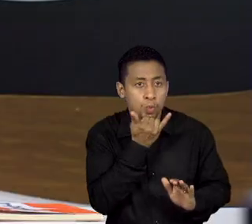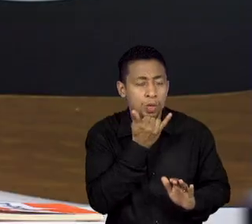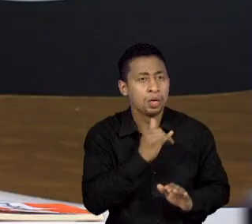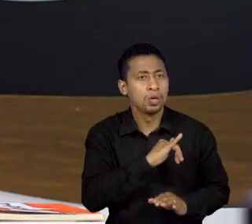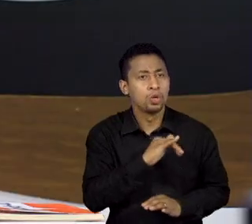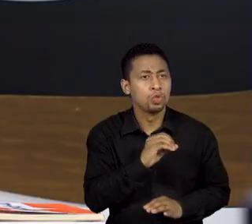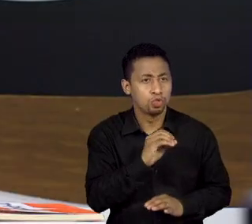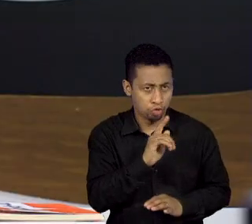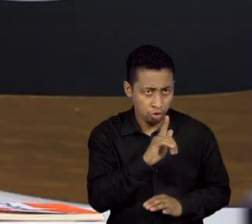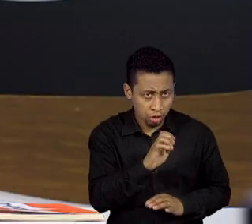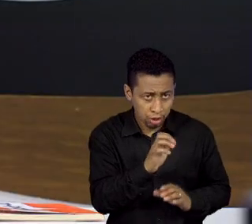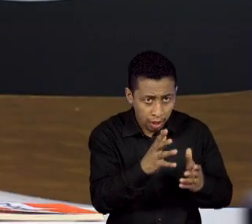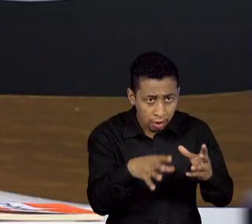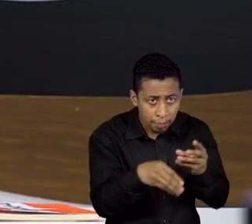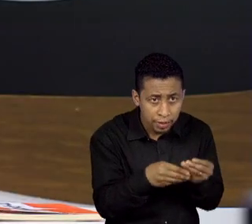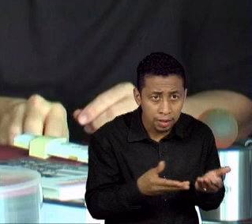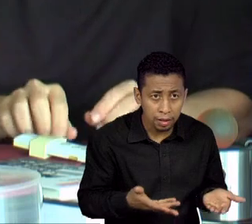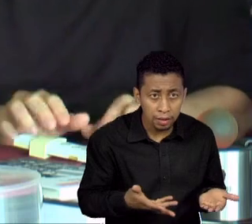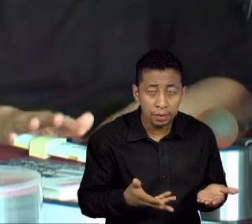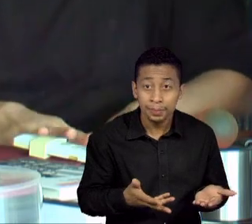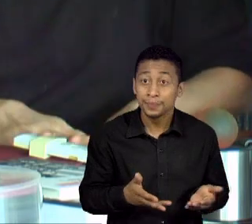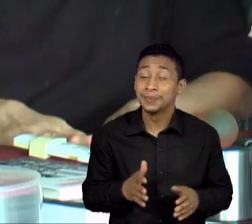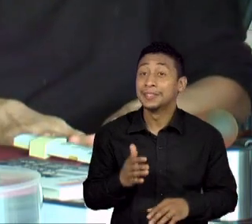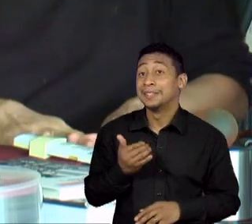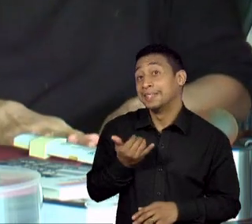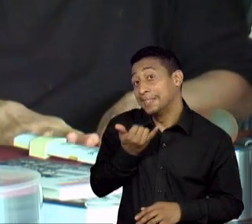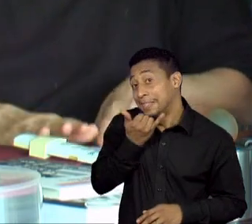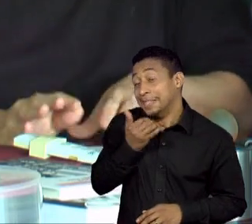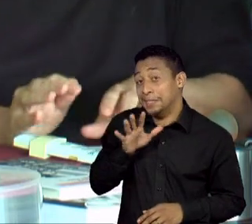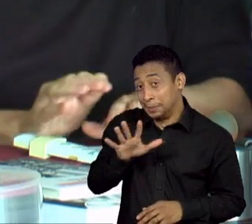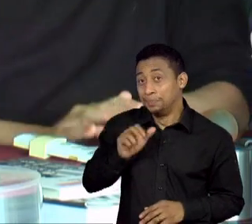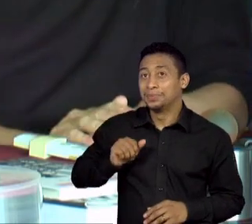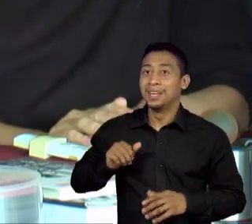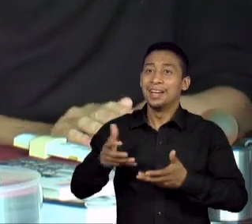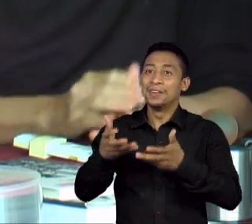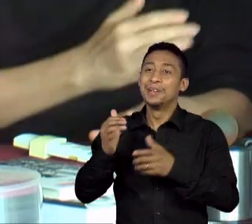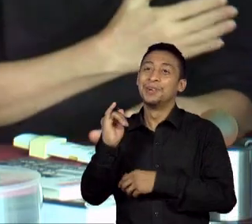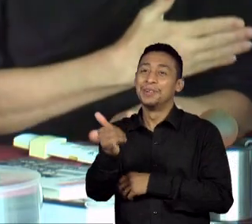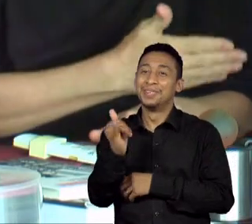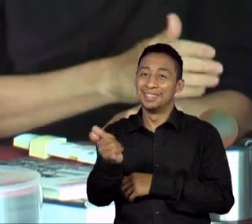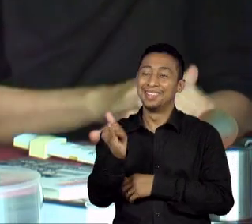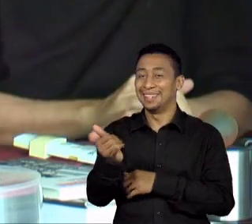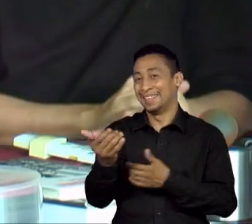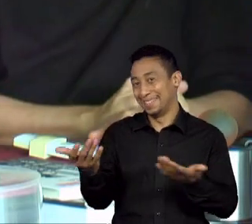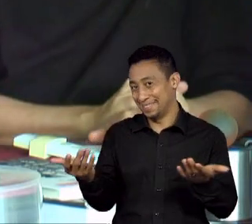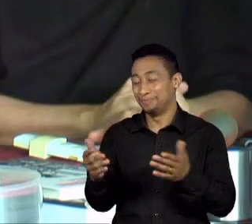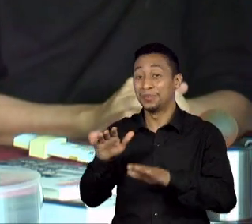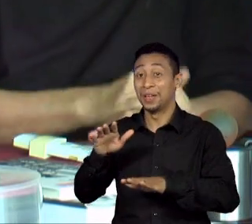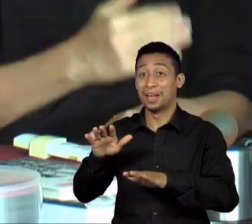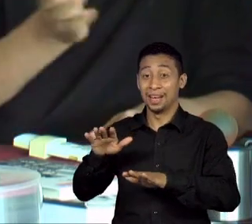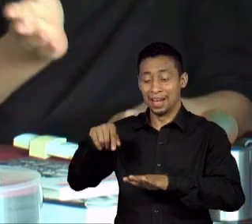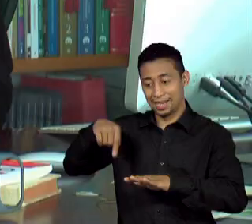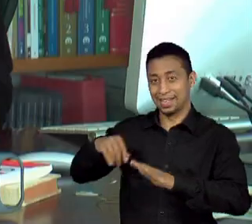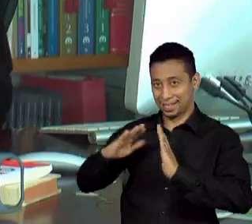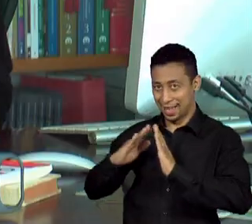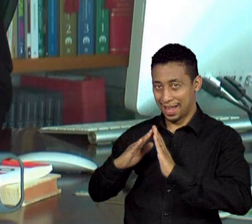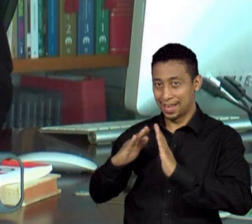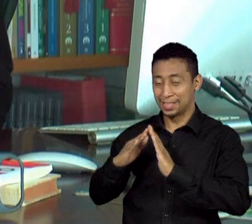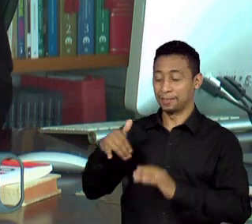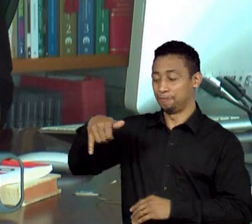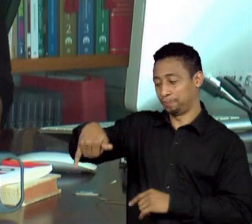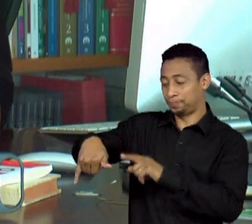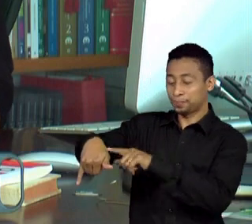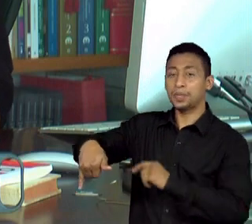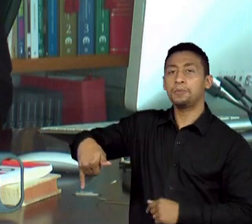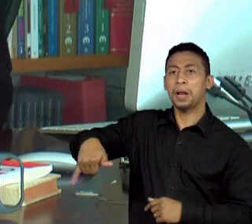Diga, Jorge, por favor. Não, eu ia só contar uma história divertida que às vezes tocava o telefone aqui em casa. Eu trabalho com o Guel há 30